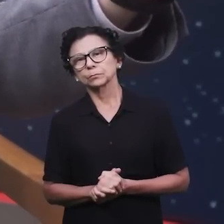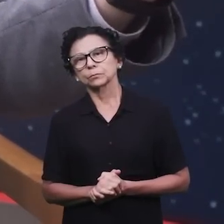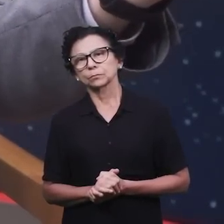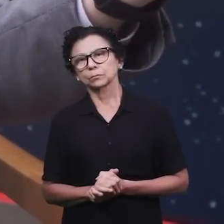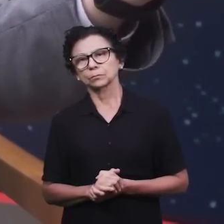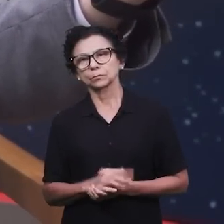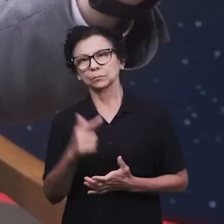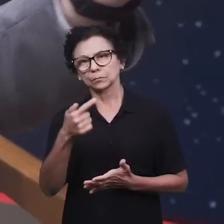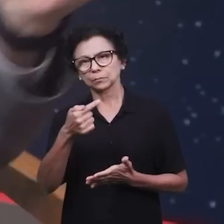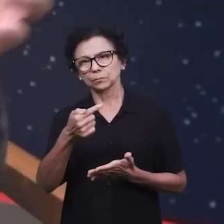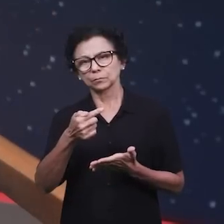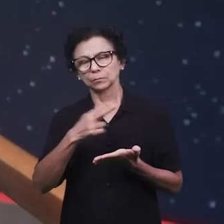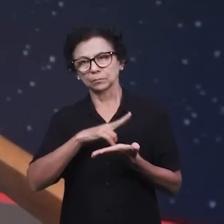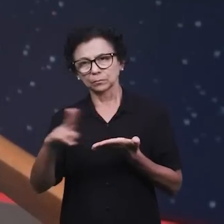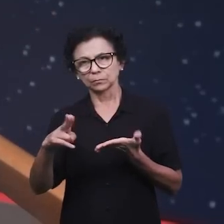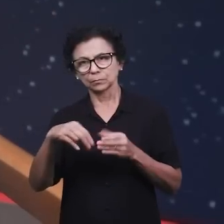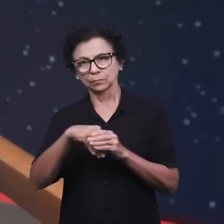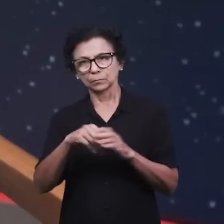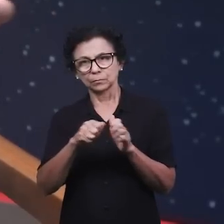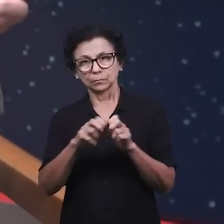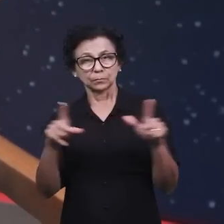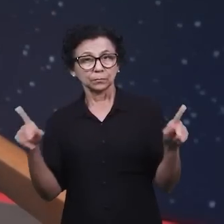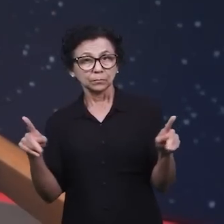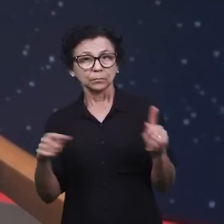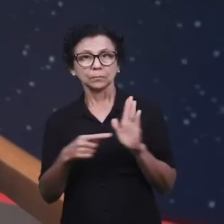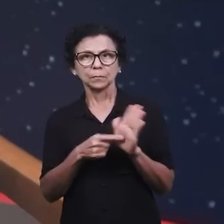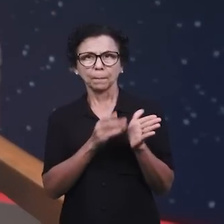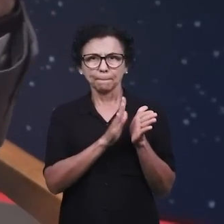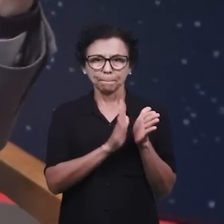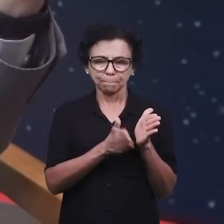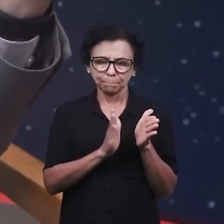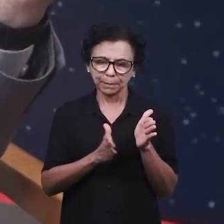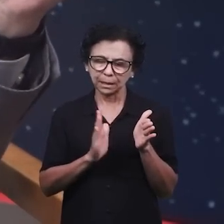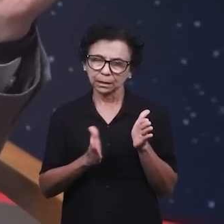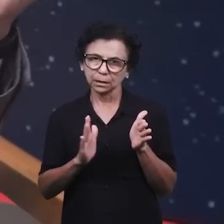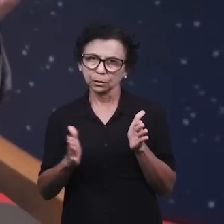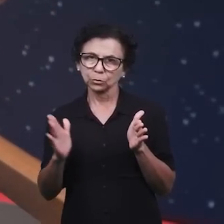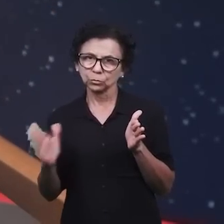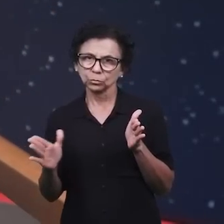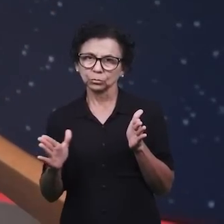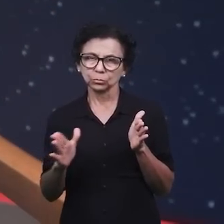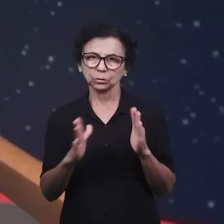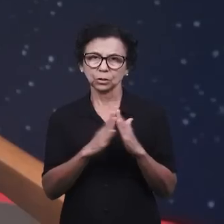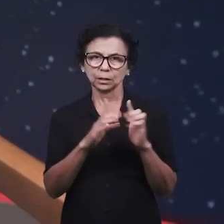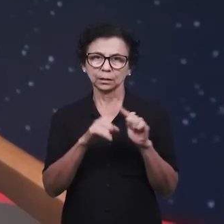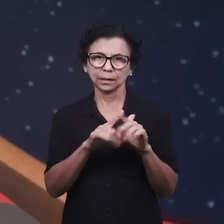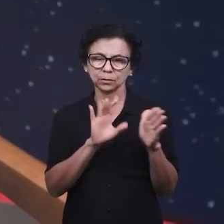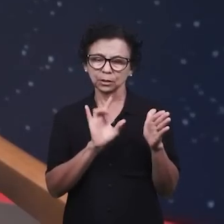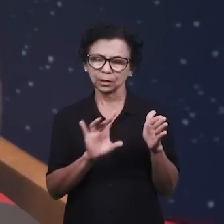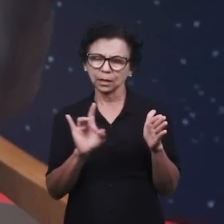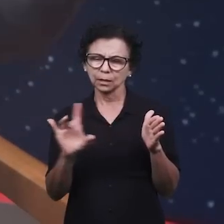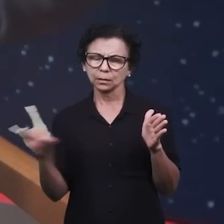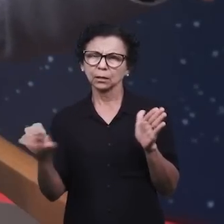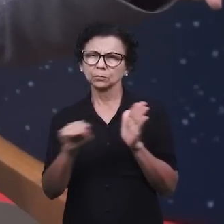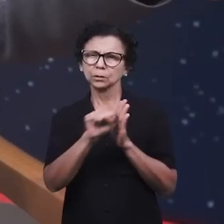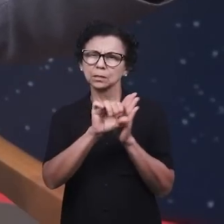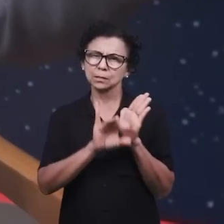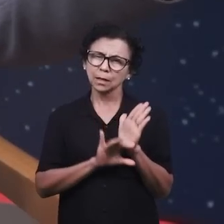7 manifestações do Espírito do Senhor lá em Isaías 11. Então há toda essa relação